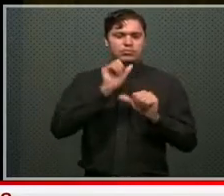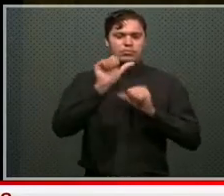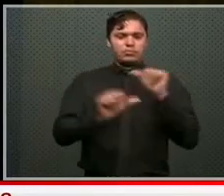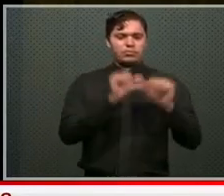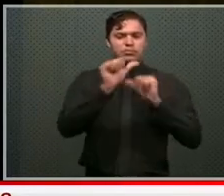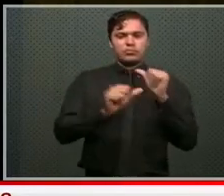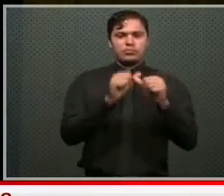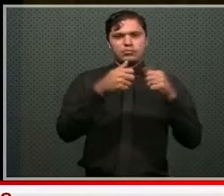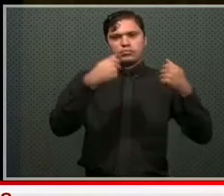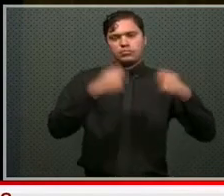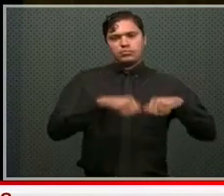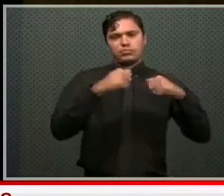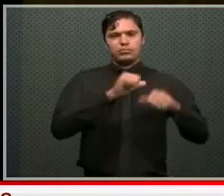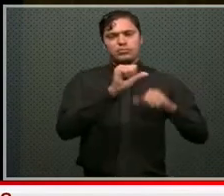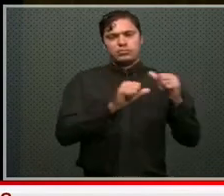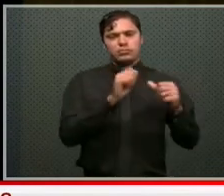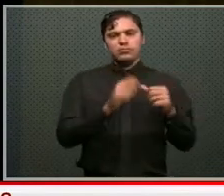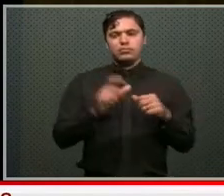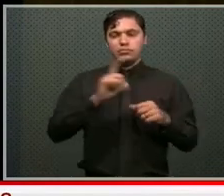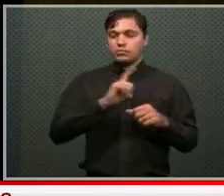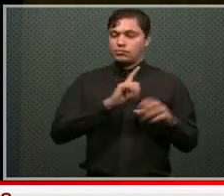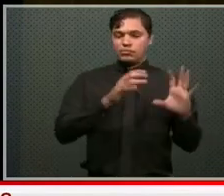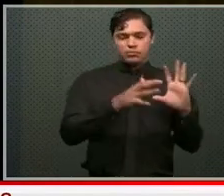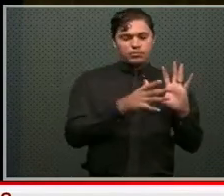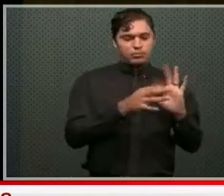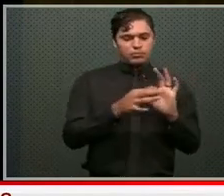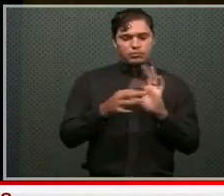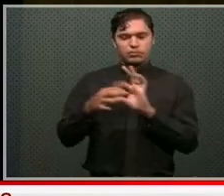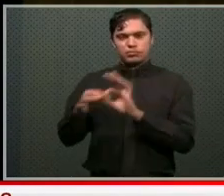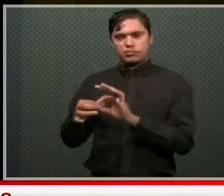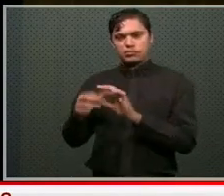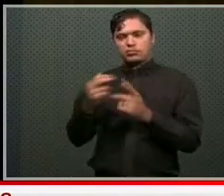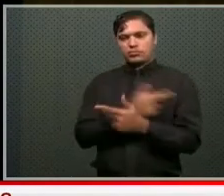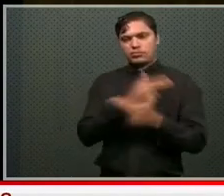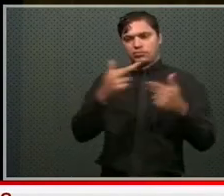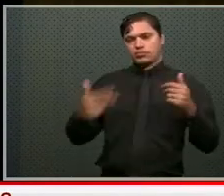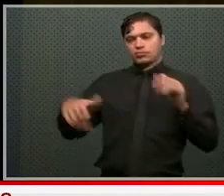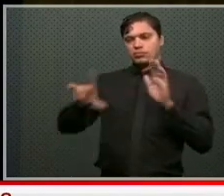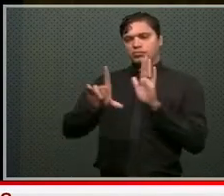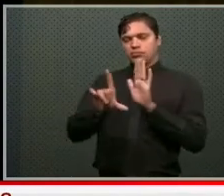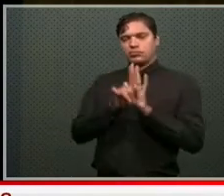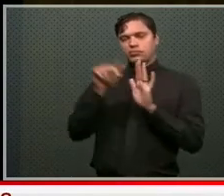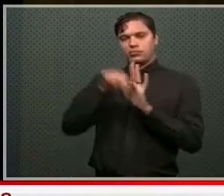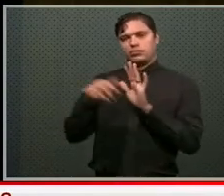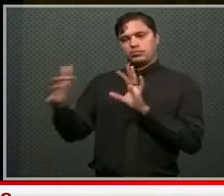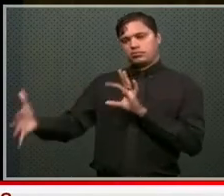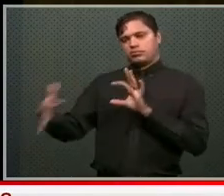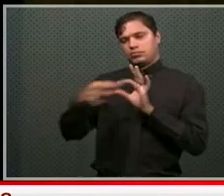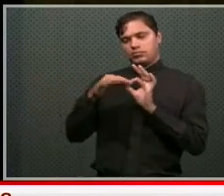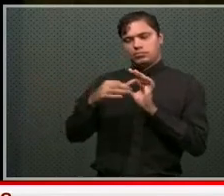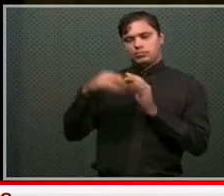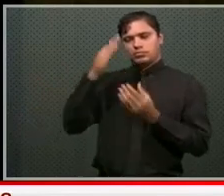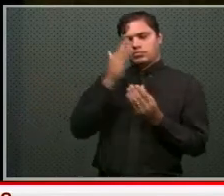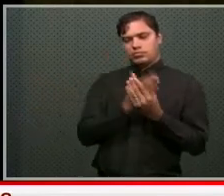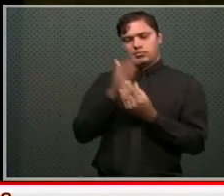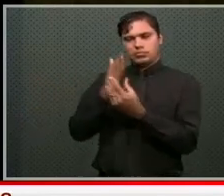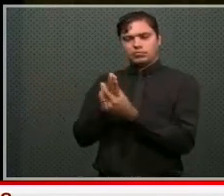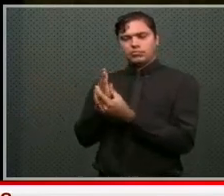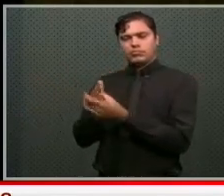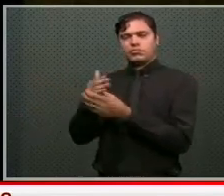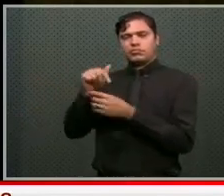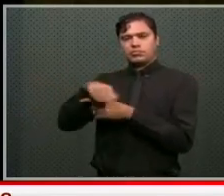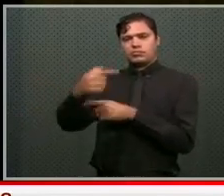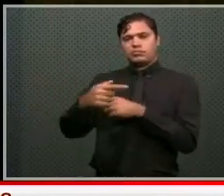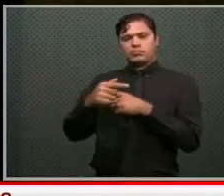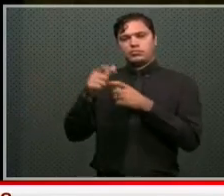essas necessidades existe uma situação em que alguma das legislações vinculadas no nosso processo são construídas em outras